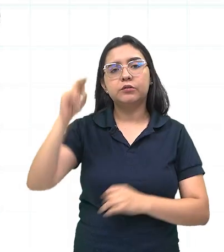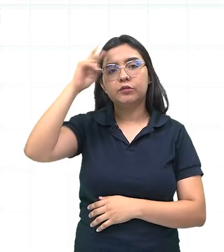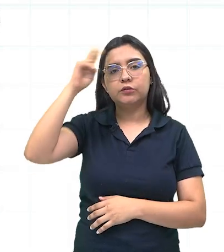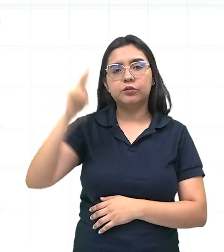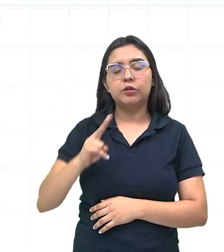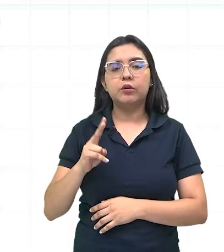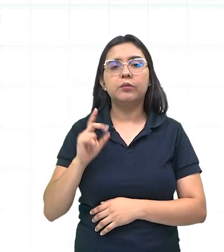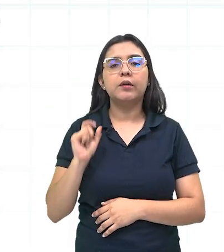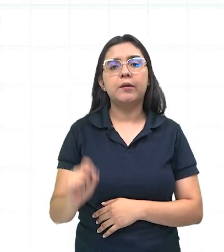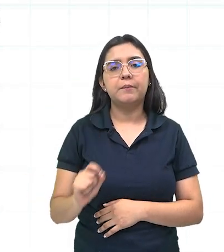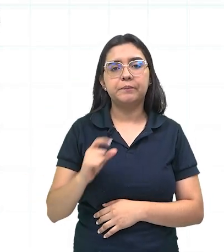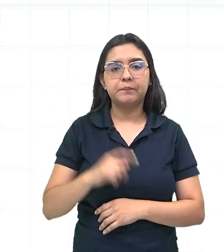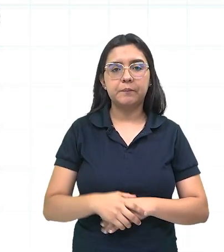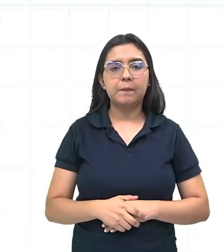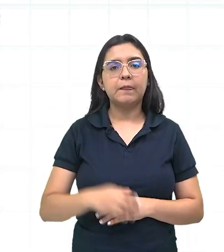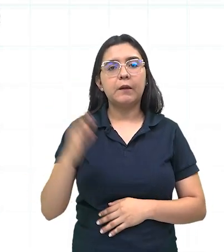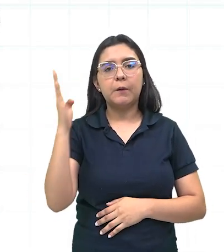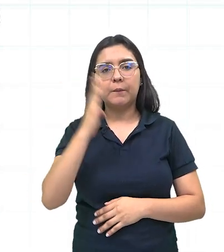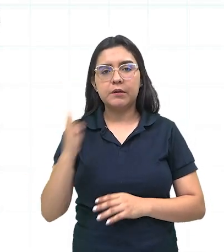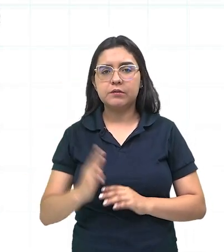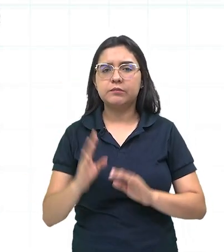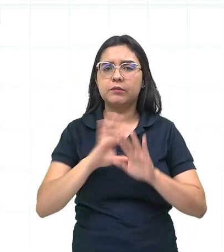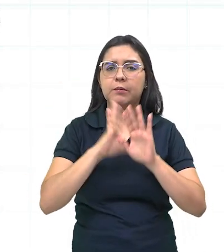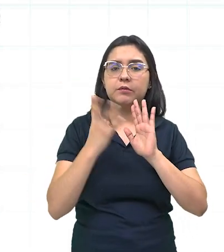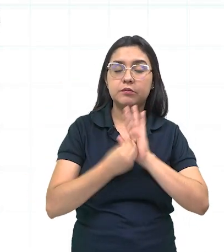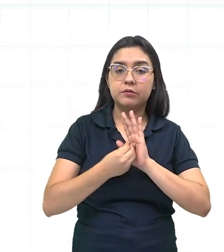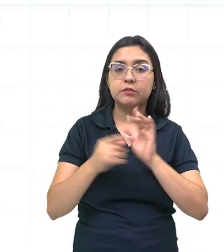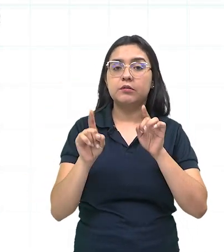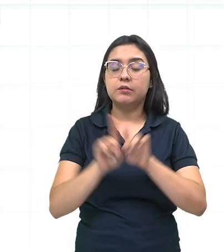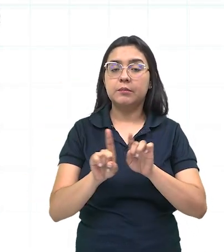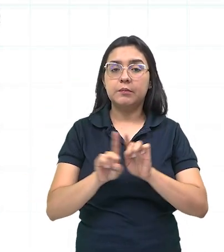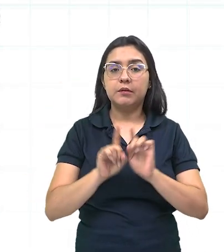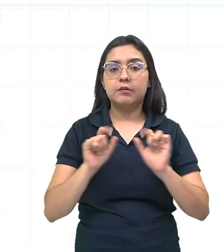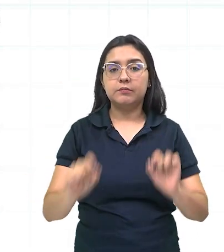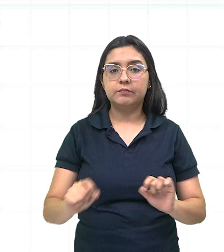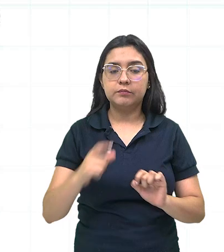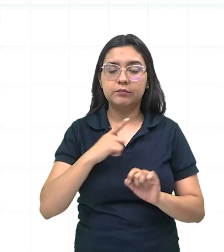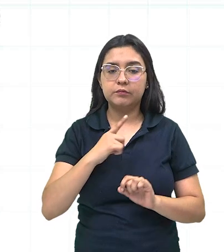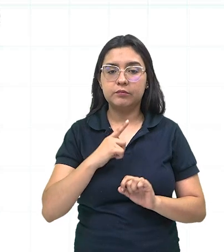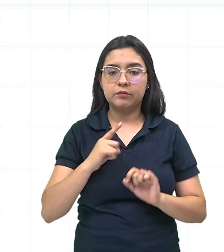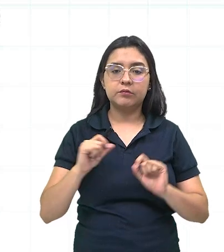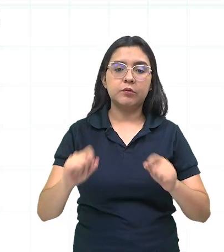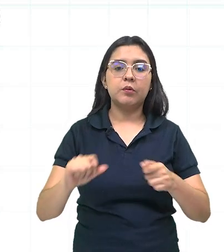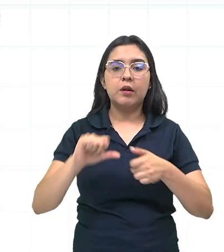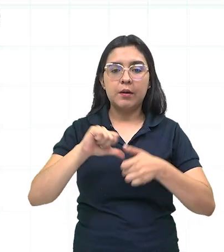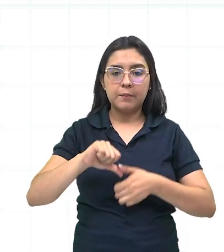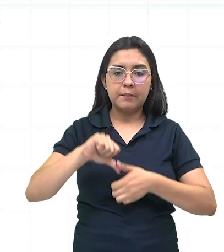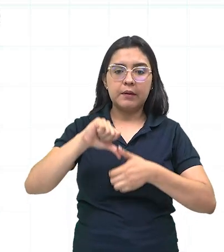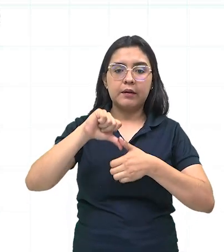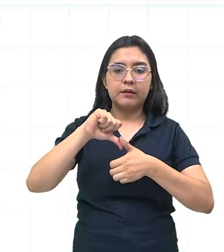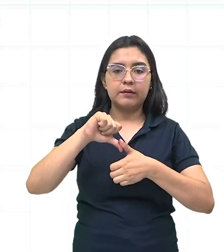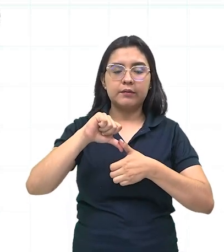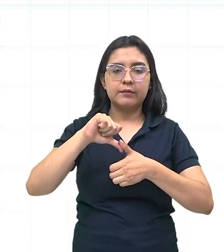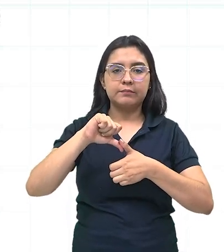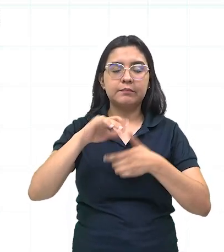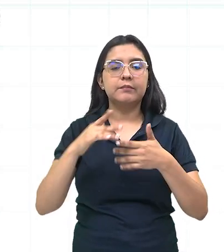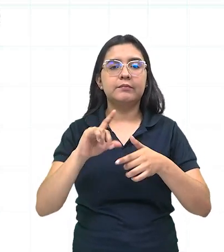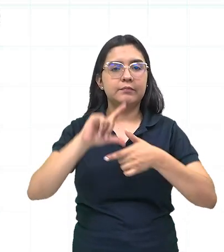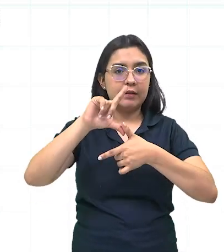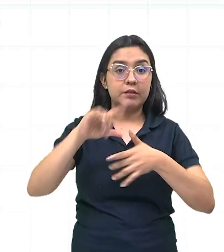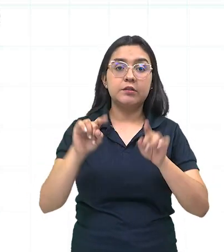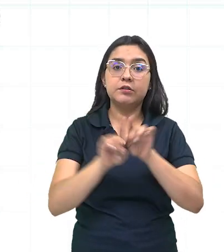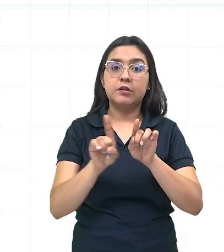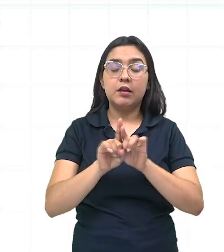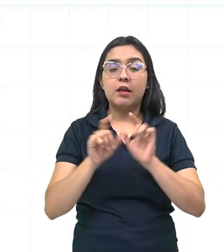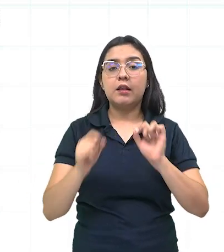o Brasil, a Amazônia, em conexão com toda a América Latina, desenvolveu, né,